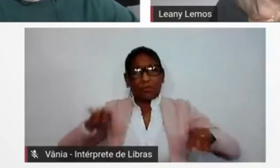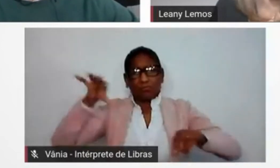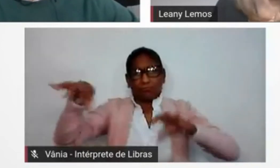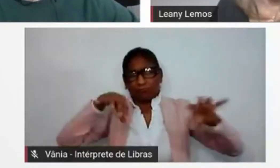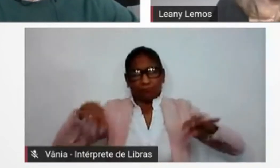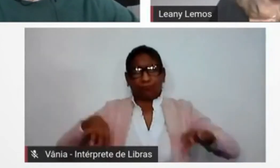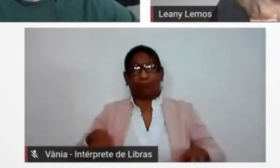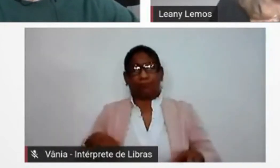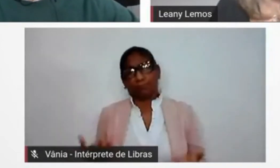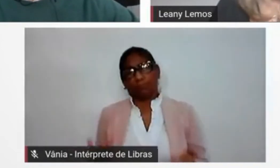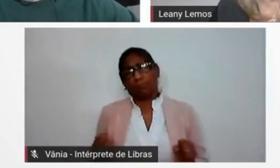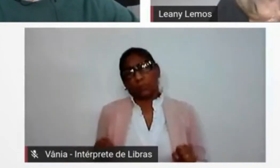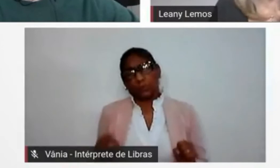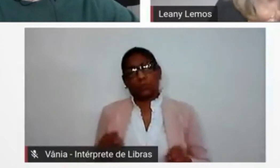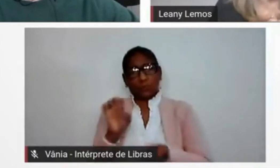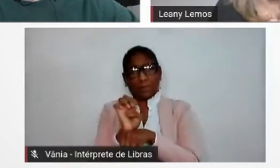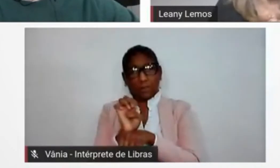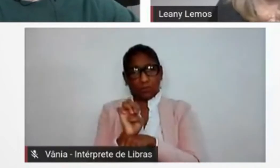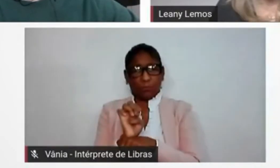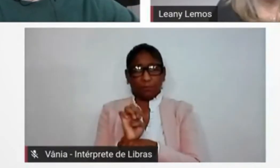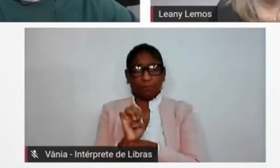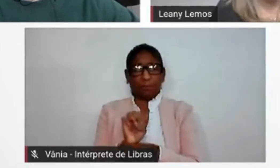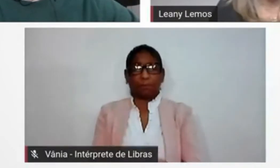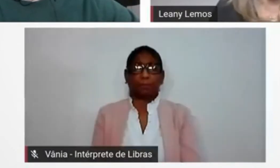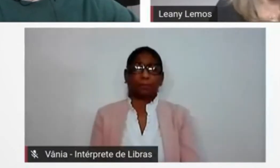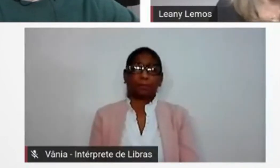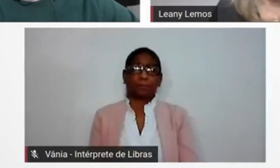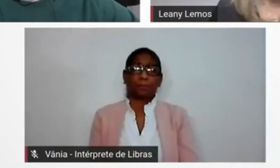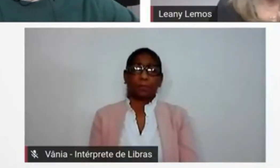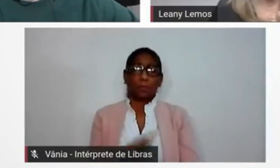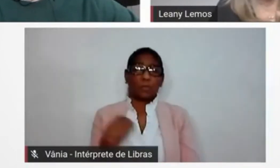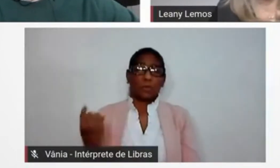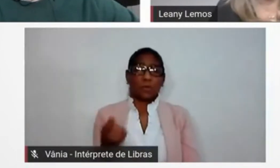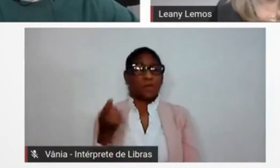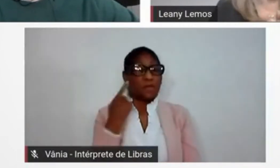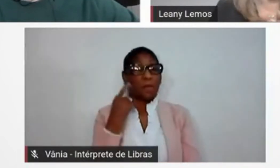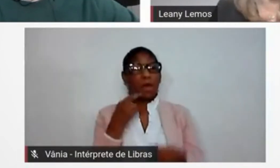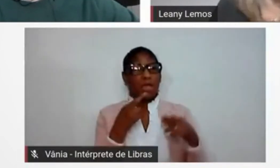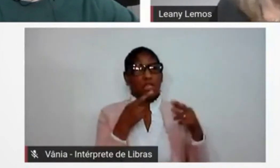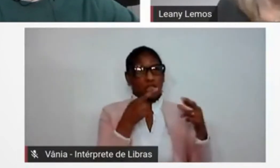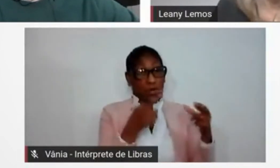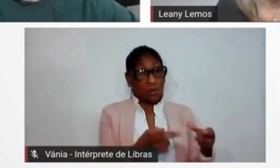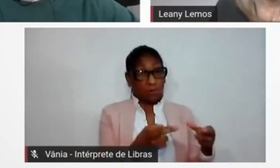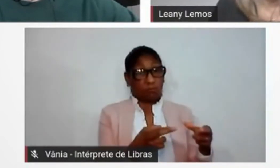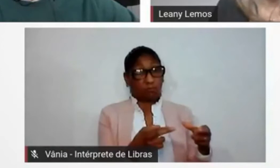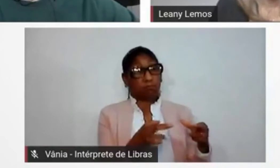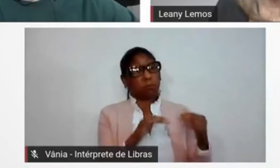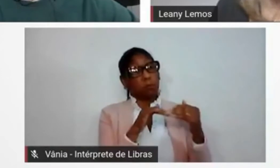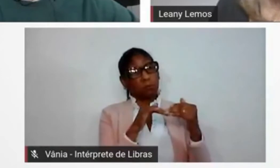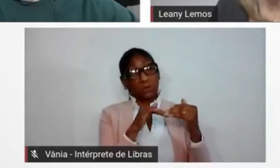se instalou no estado. Então, a gente consegue ver que tem regiões que têm um nível